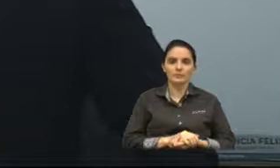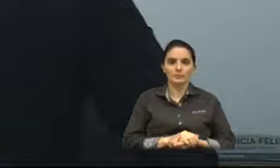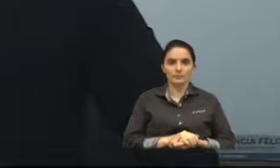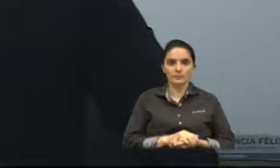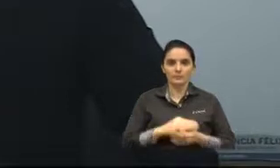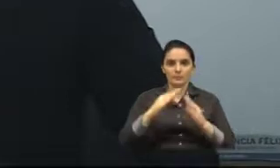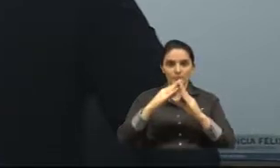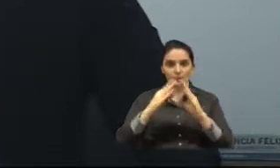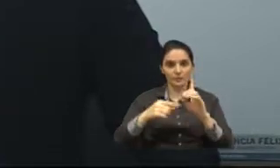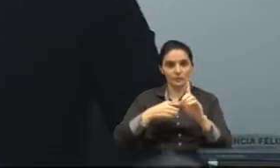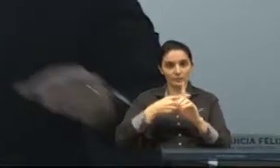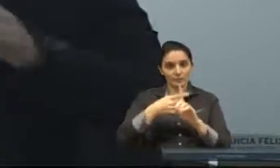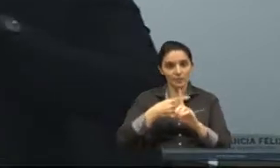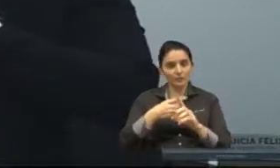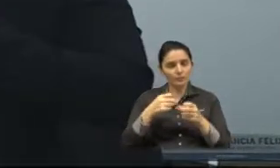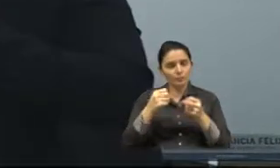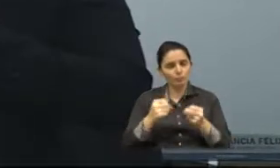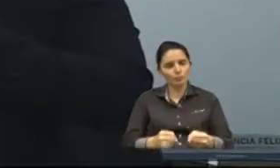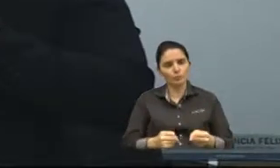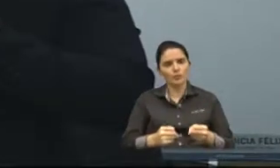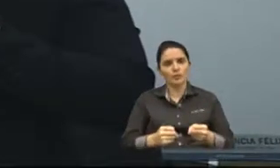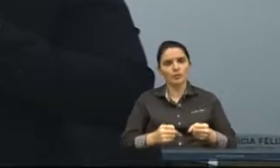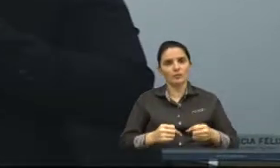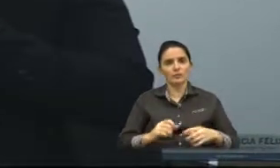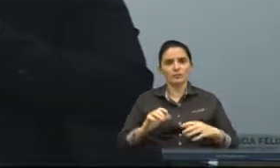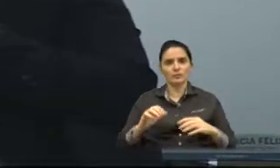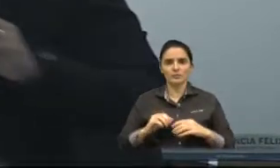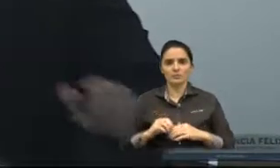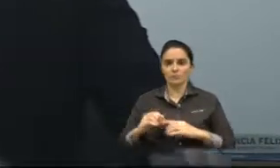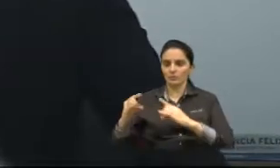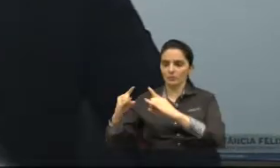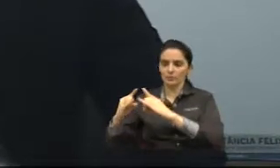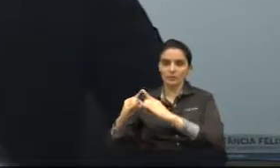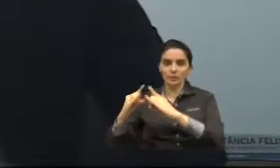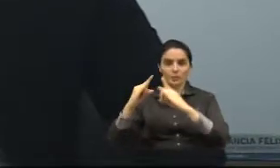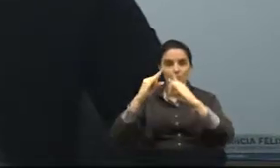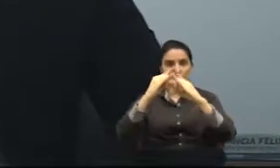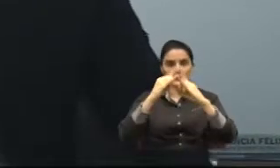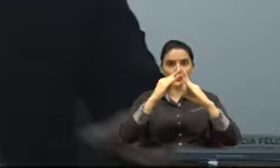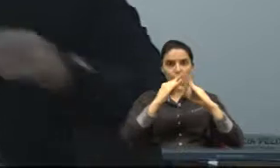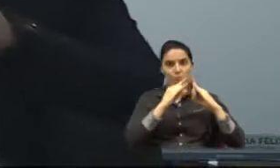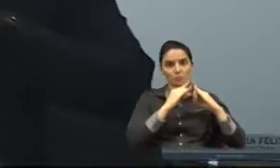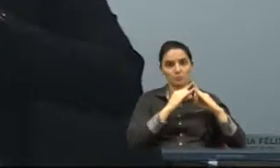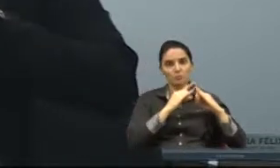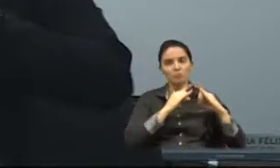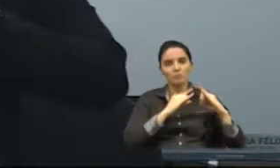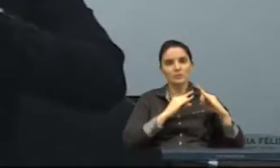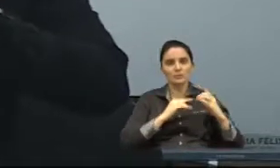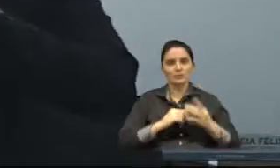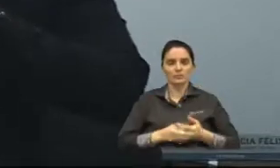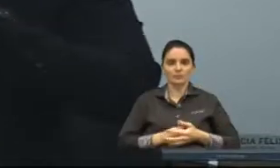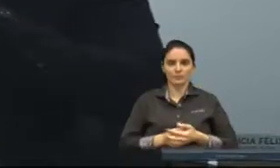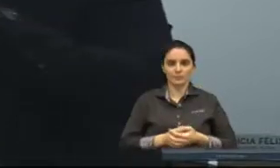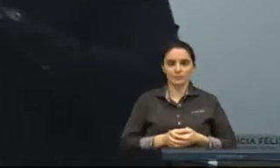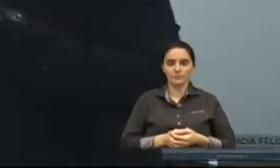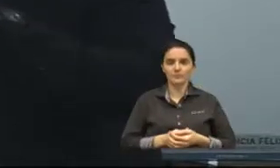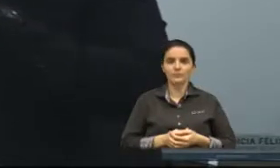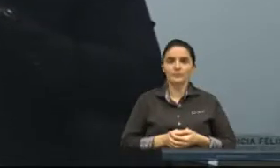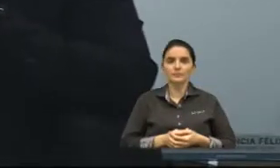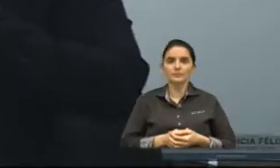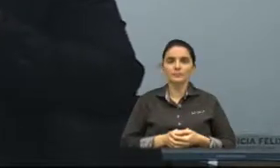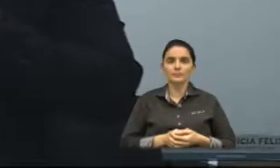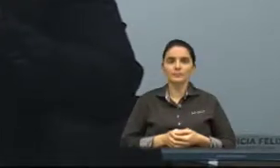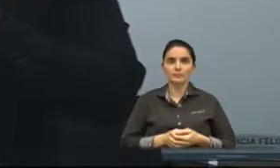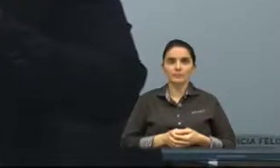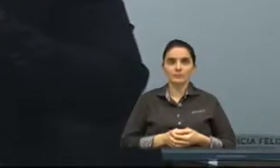pudesse desenvolver esse tipo de evento, os acampamentos, que, na verdade, eles vão